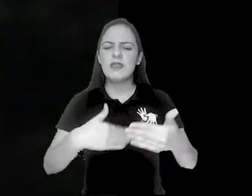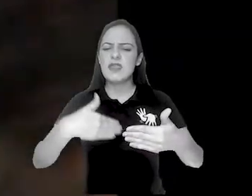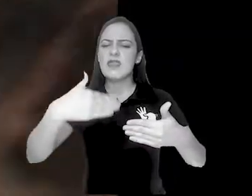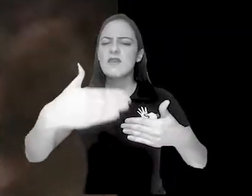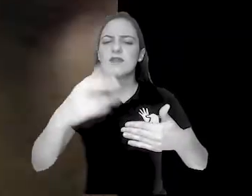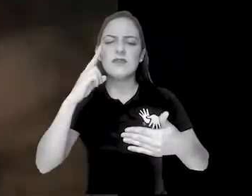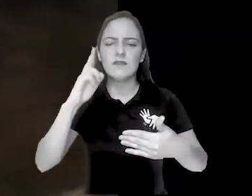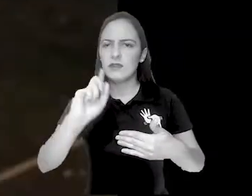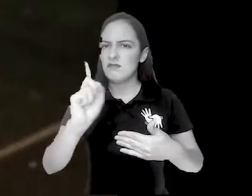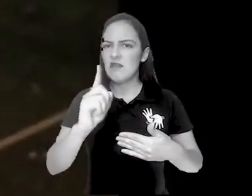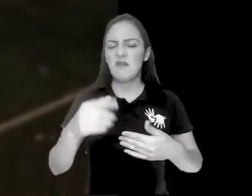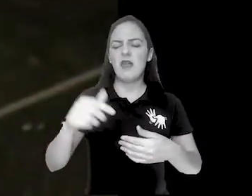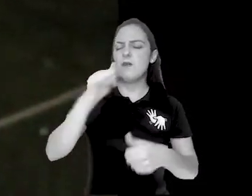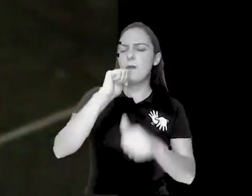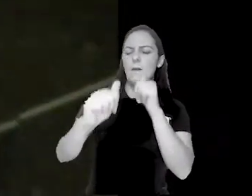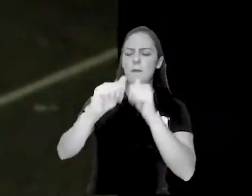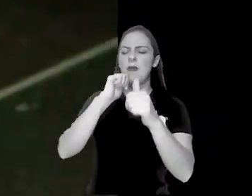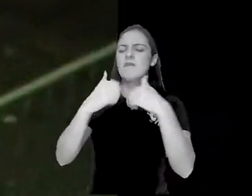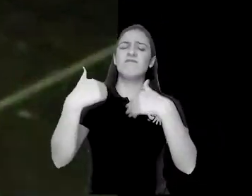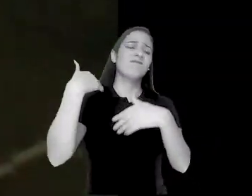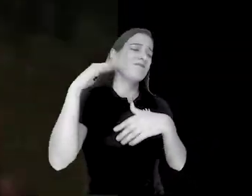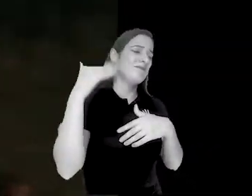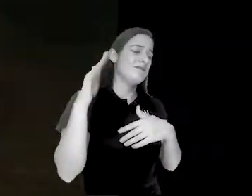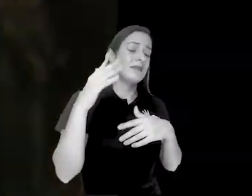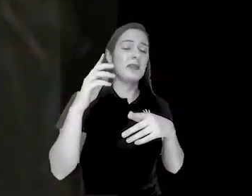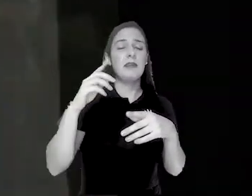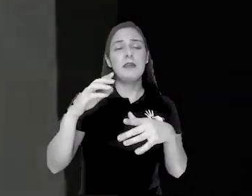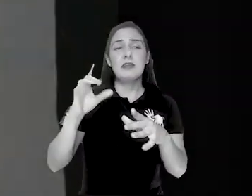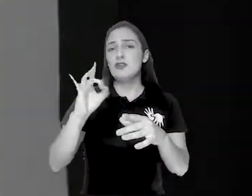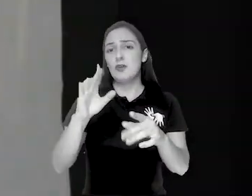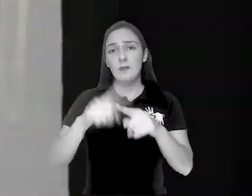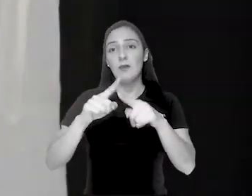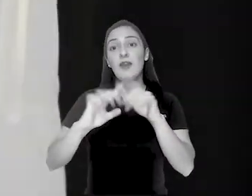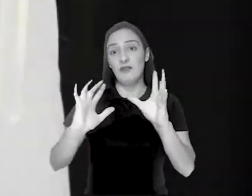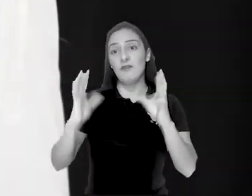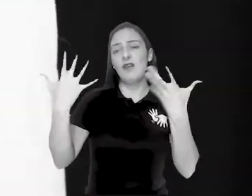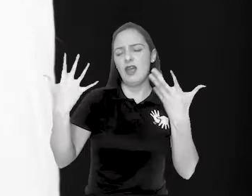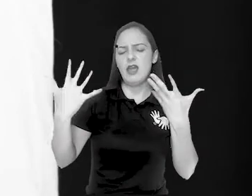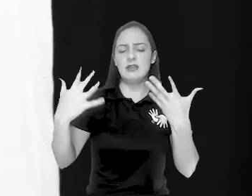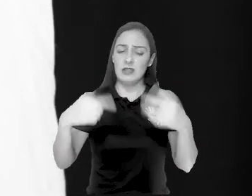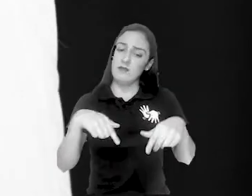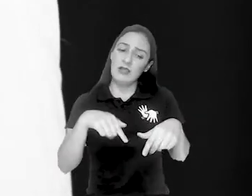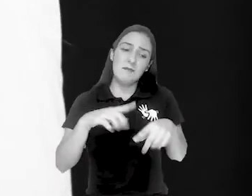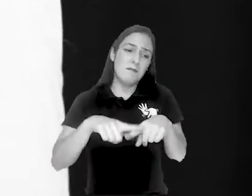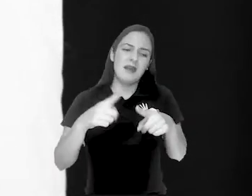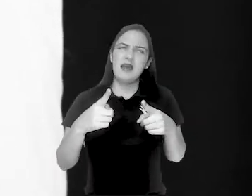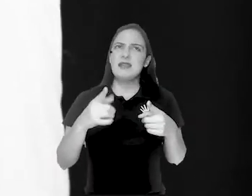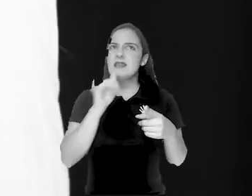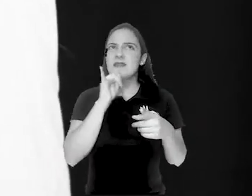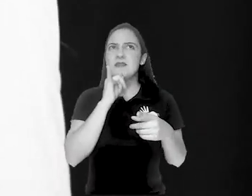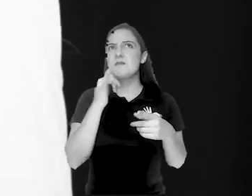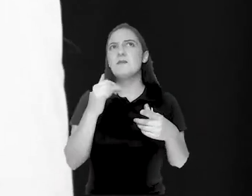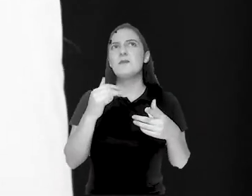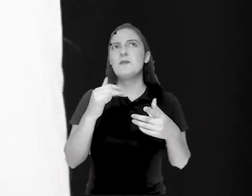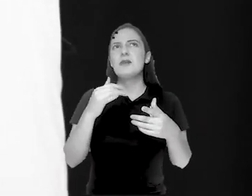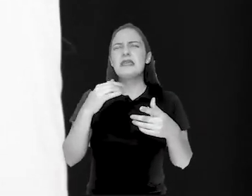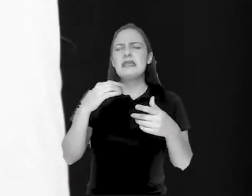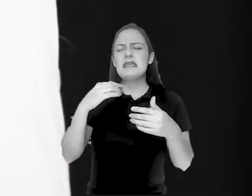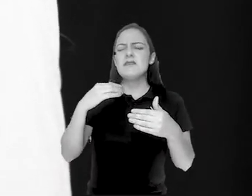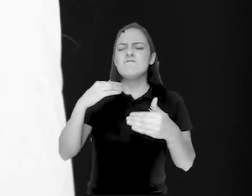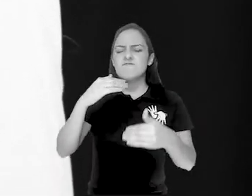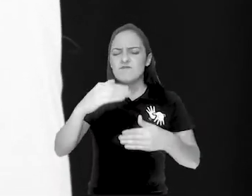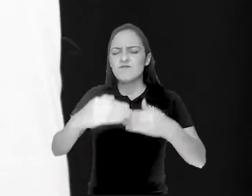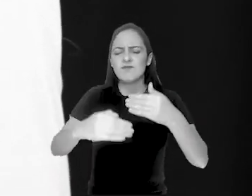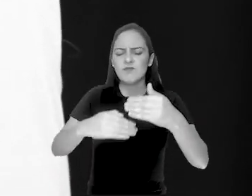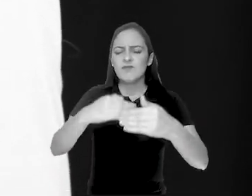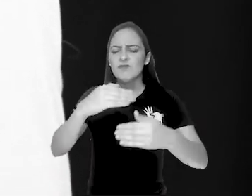trás, bebendo, não queria nem saber. Estava ali porque era uma festa. Mas eles foram vendo, foram